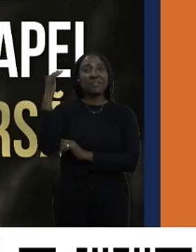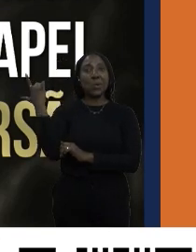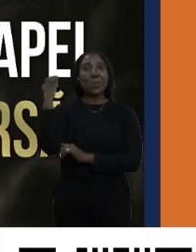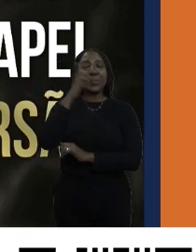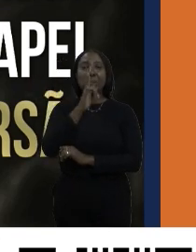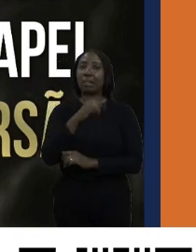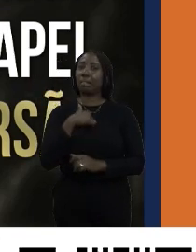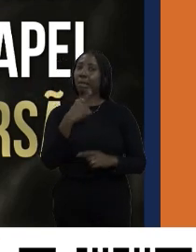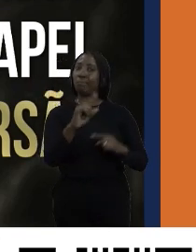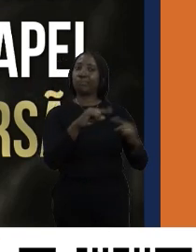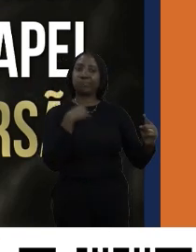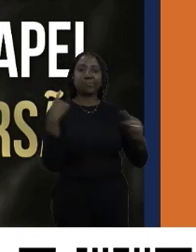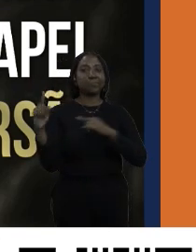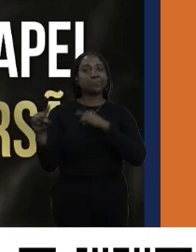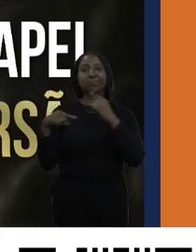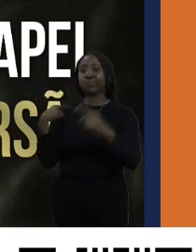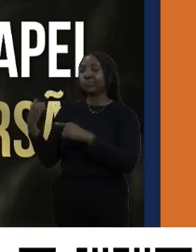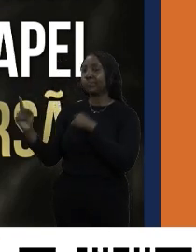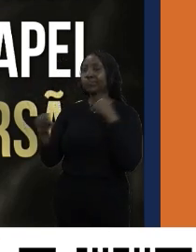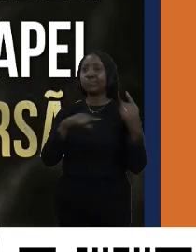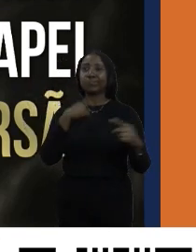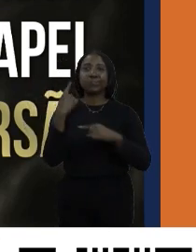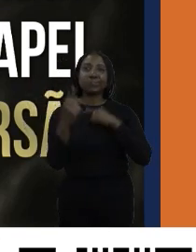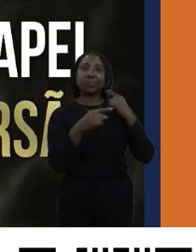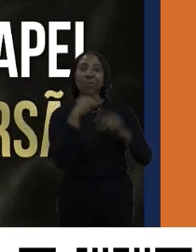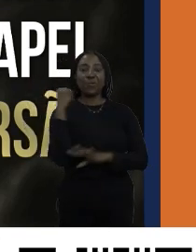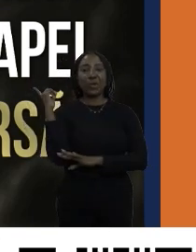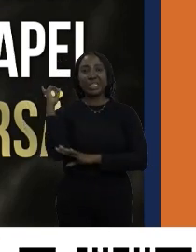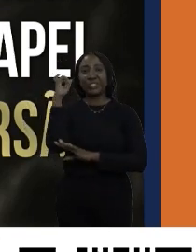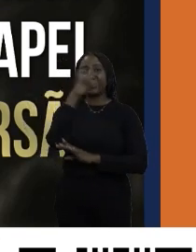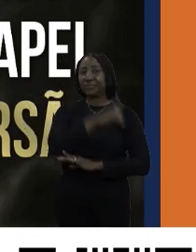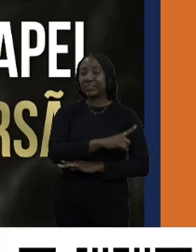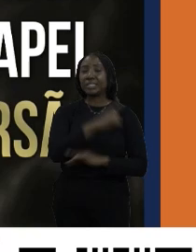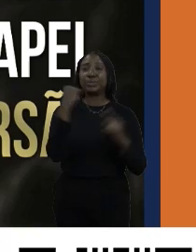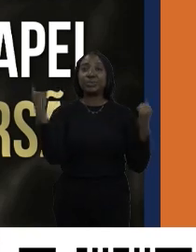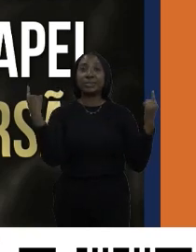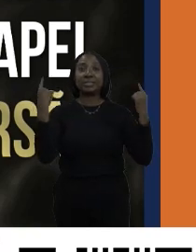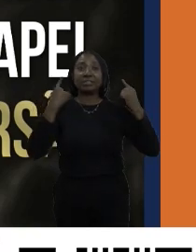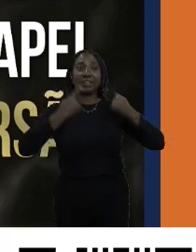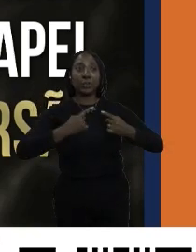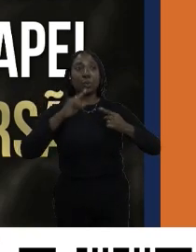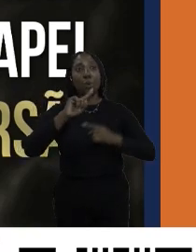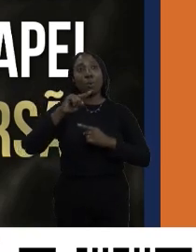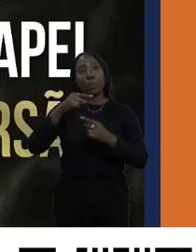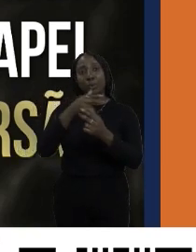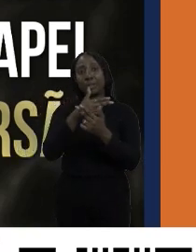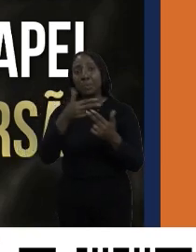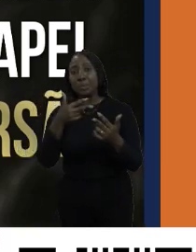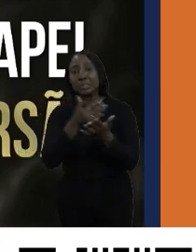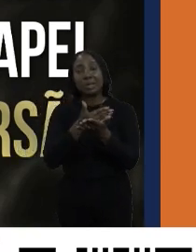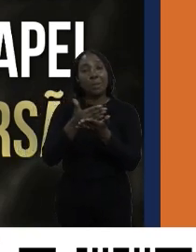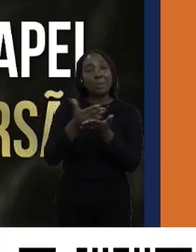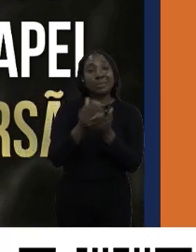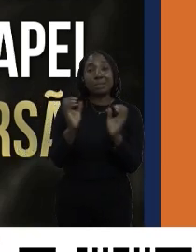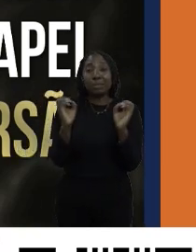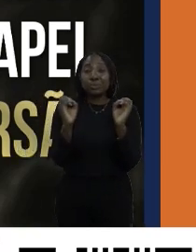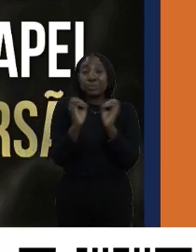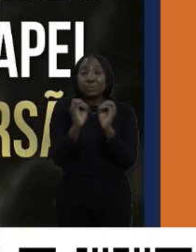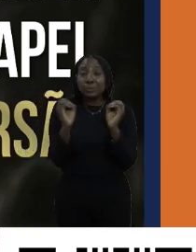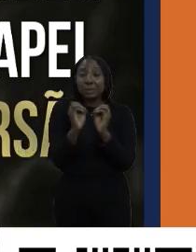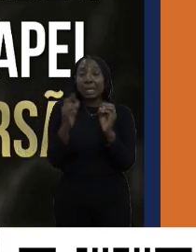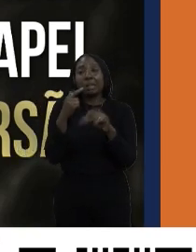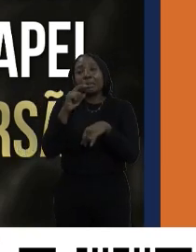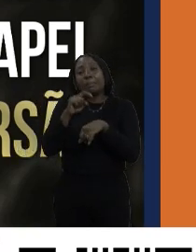porrada. Foi extremamente desafiador, porque era outro esporte, nós tivemos que começar do zero, mas para mim, naquele momento,